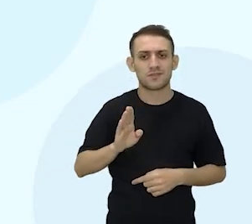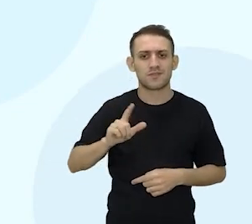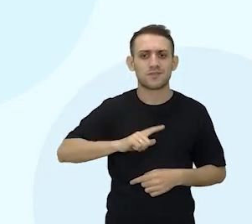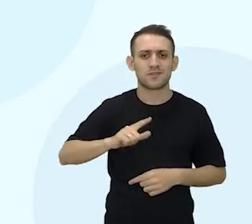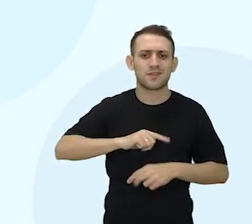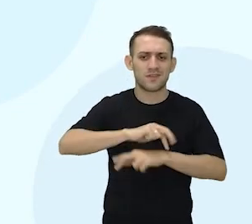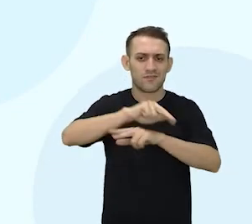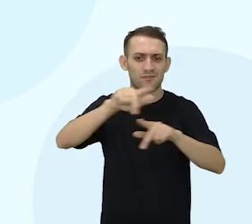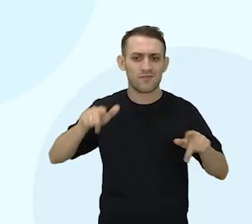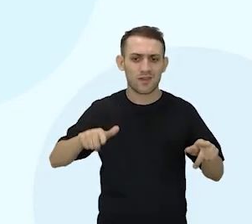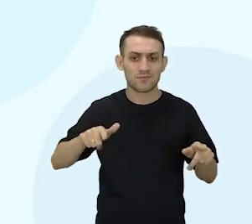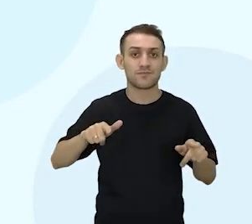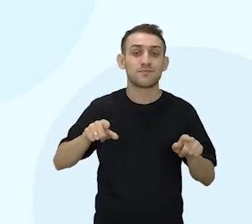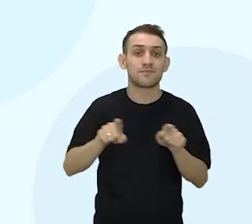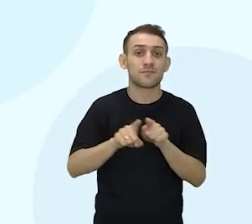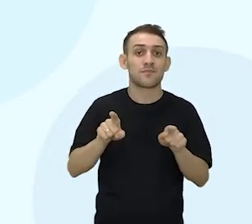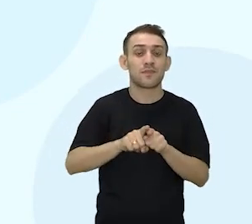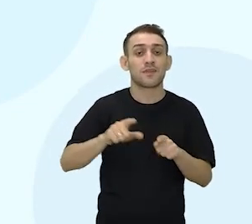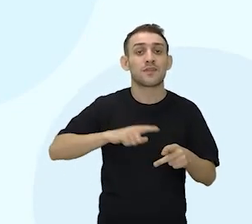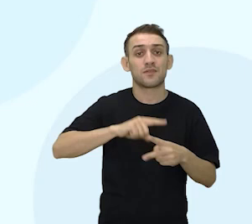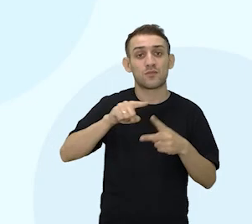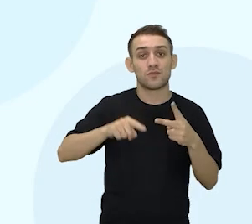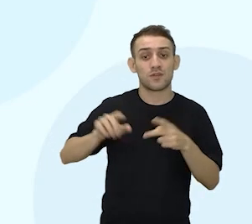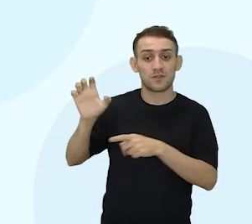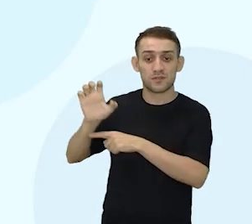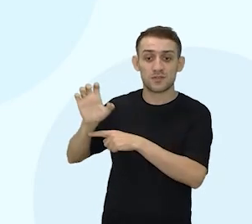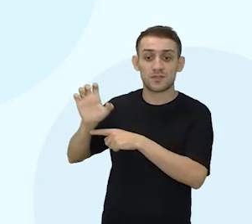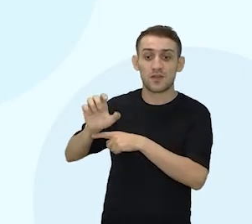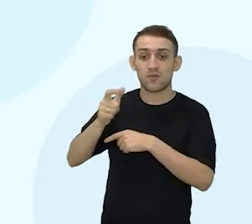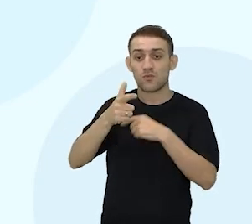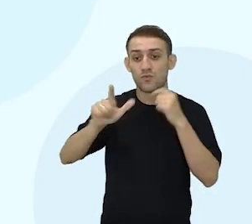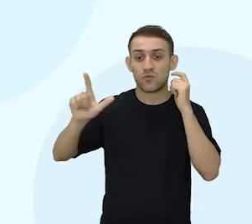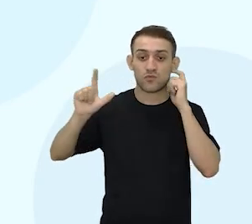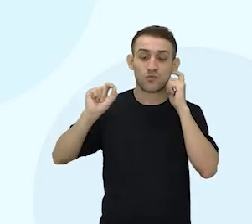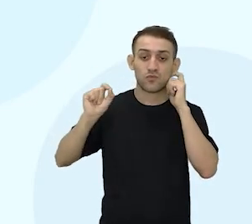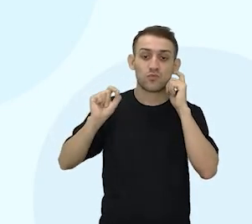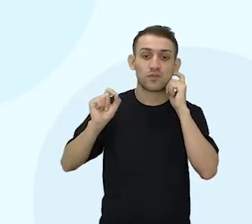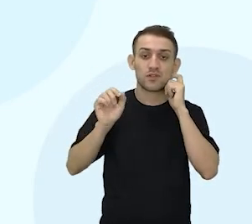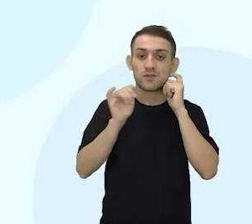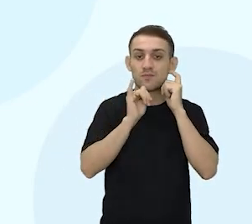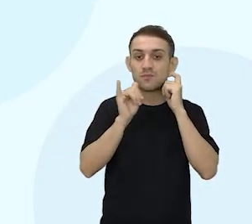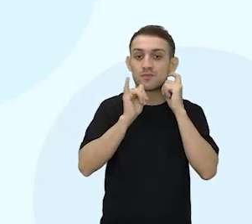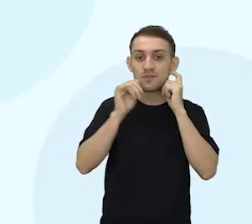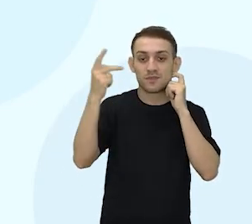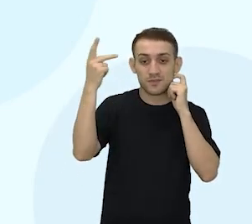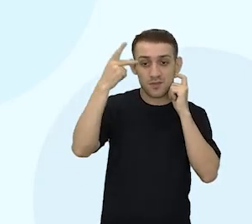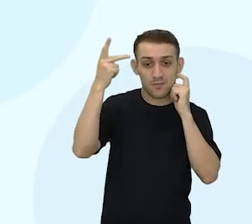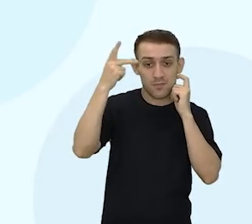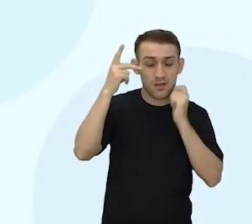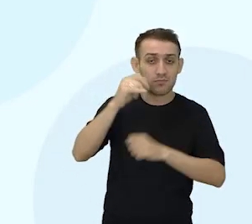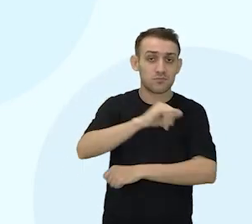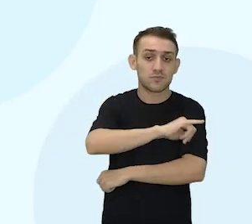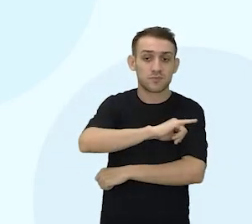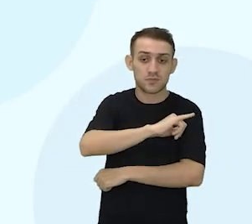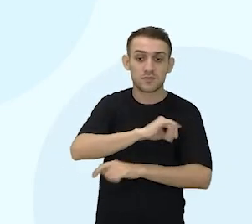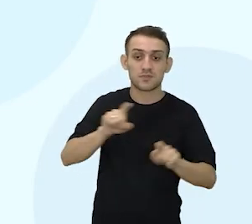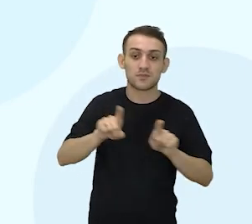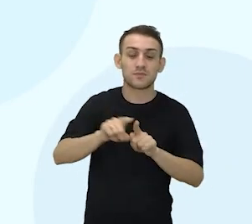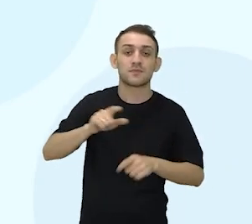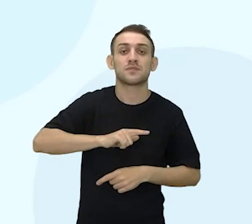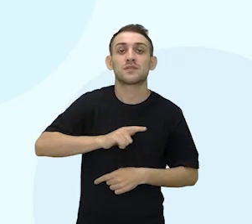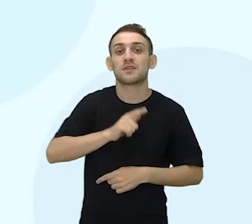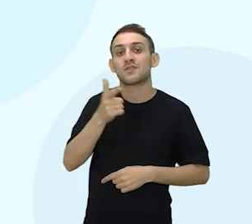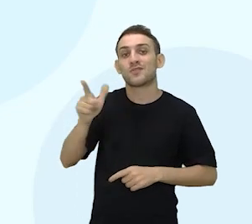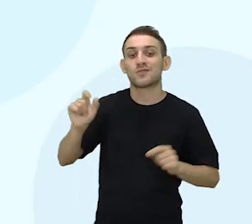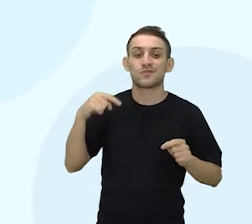Catarina, Paraná, 2 estados do Sudeste, que é o caso aí de São Paulo e Rio de Janeiro. E